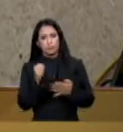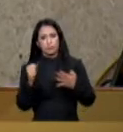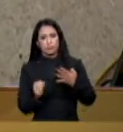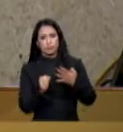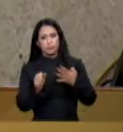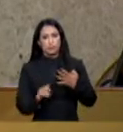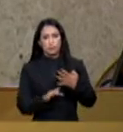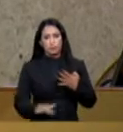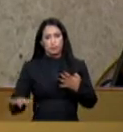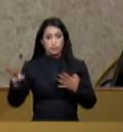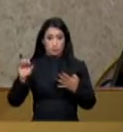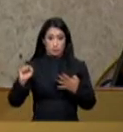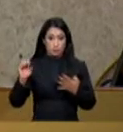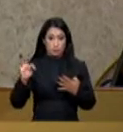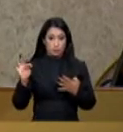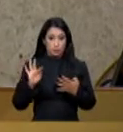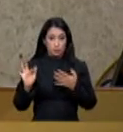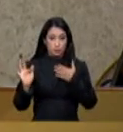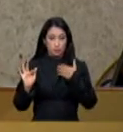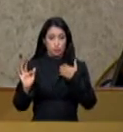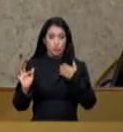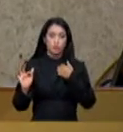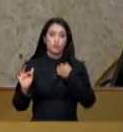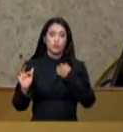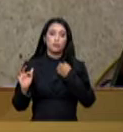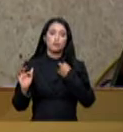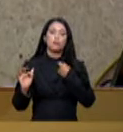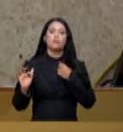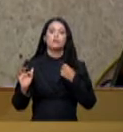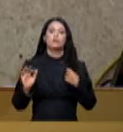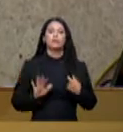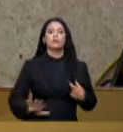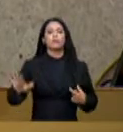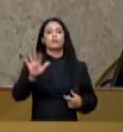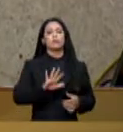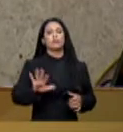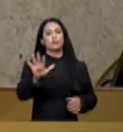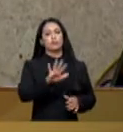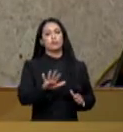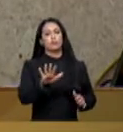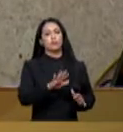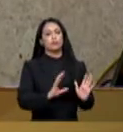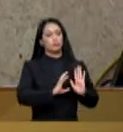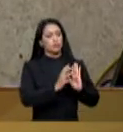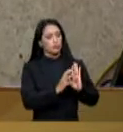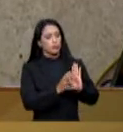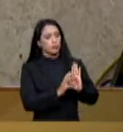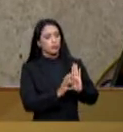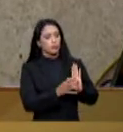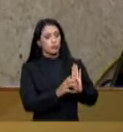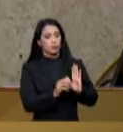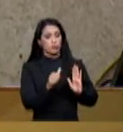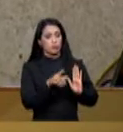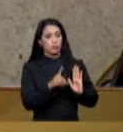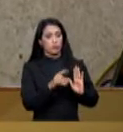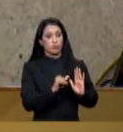jurisprudência da Suprema Corte, mercê da legitimação universal dos partidos políticos, que propuseram as